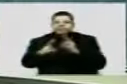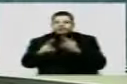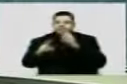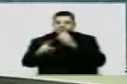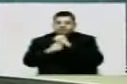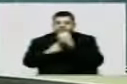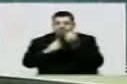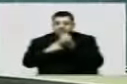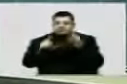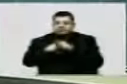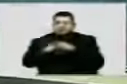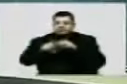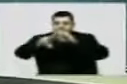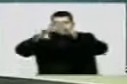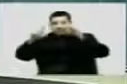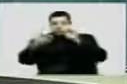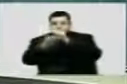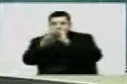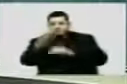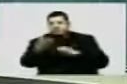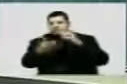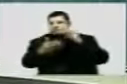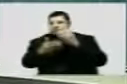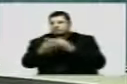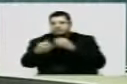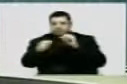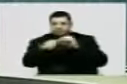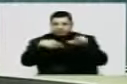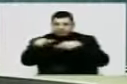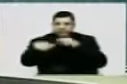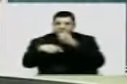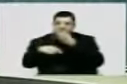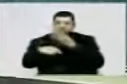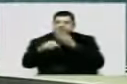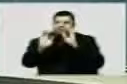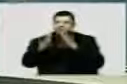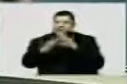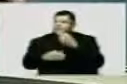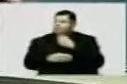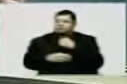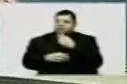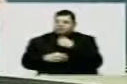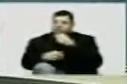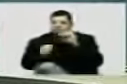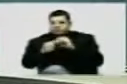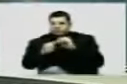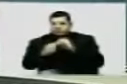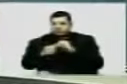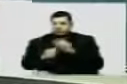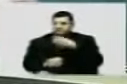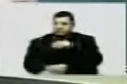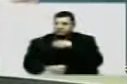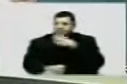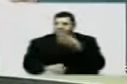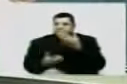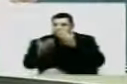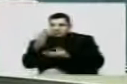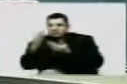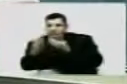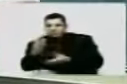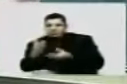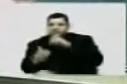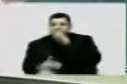demandas sociais e em geração de atividade econômica para gerar emprego. Isso não pode ser feito num cenário de queda